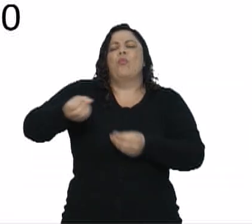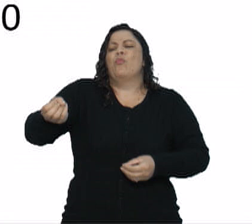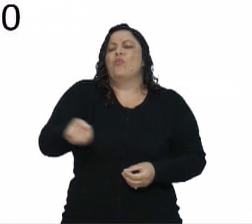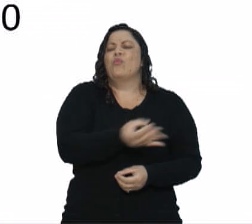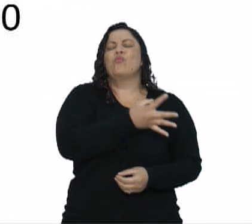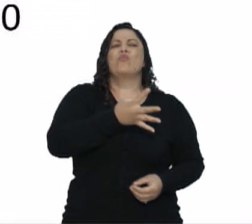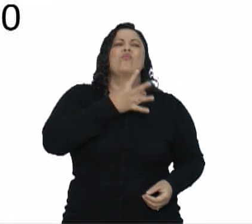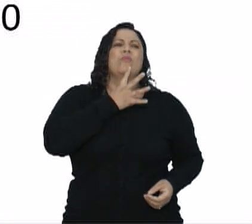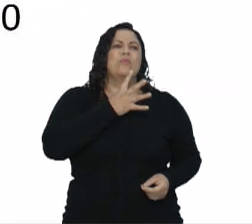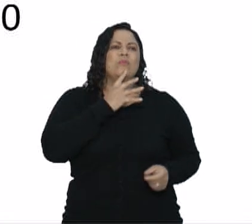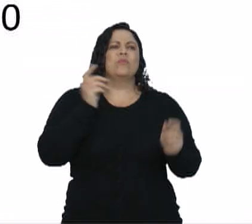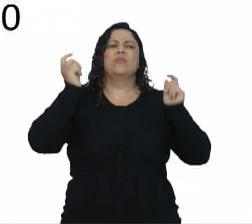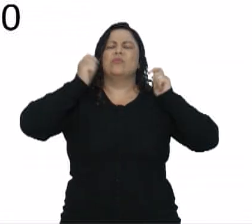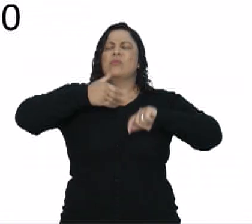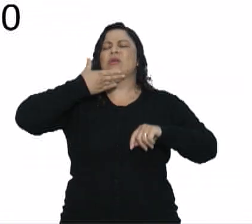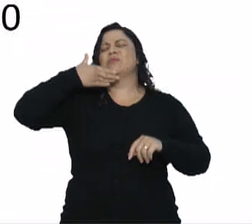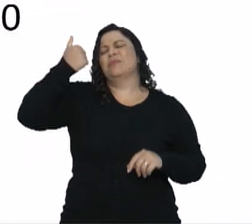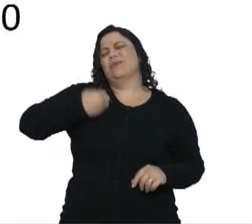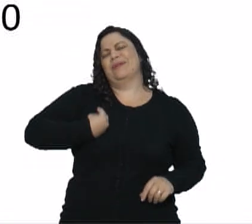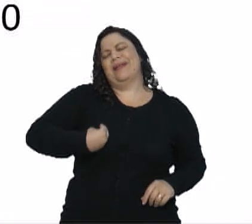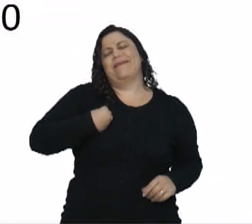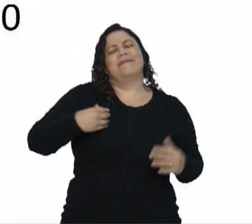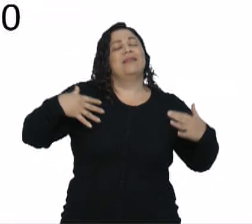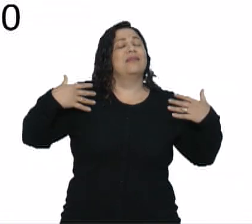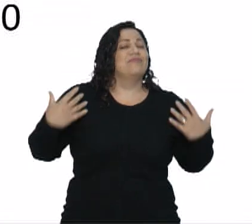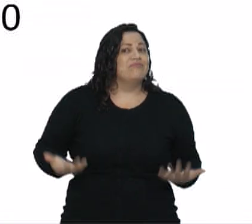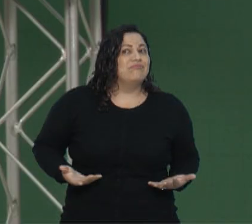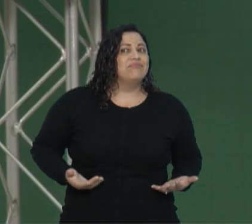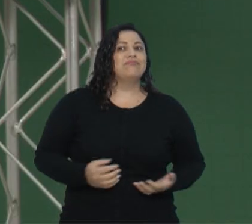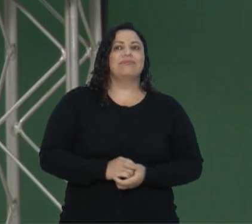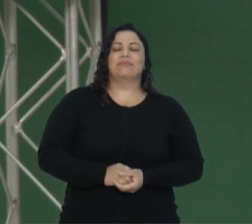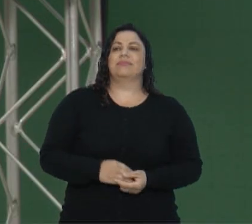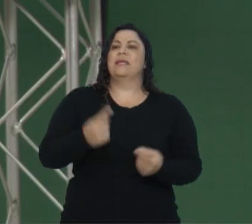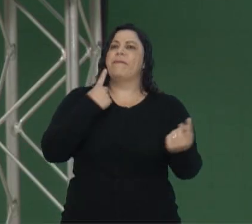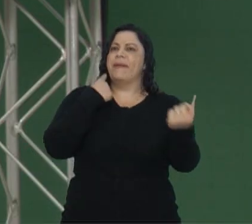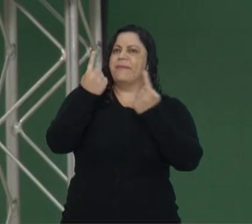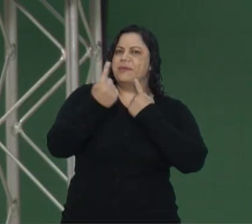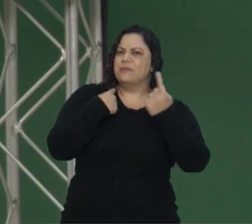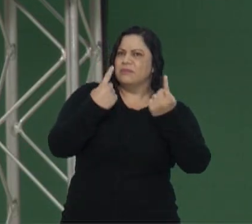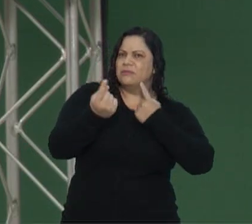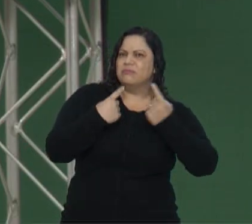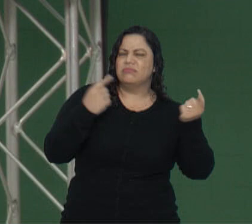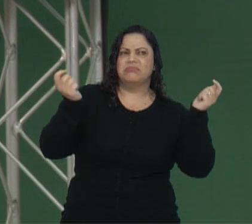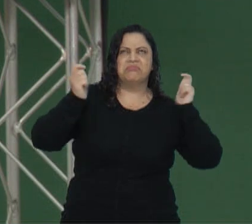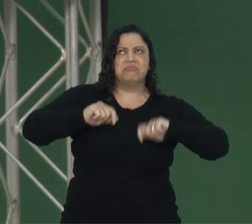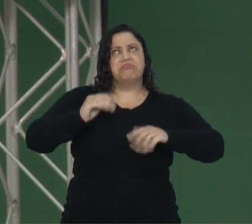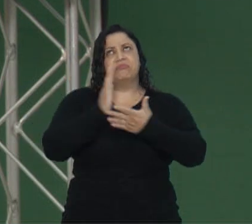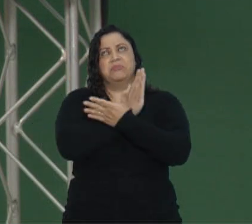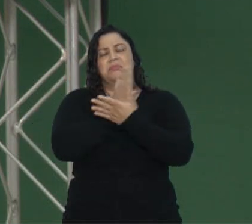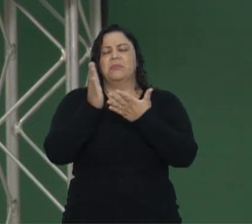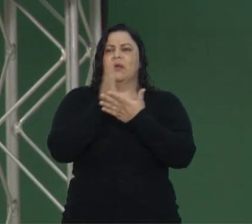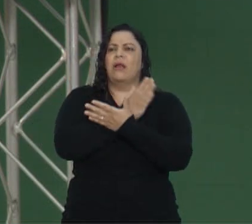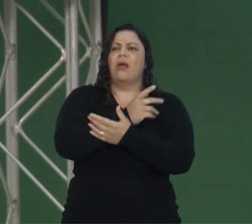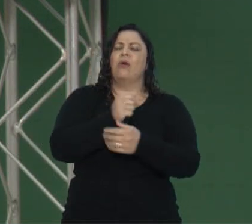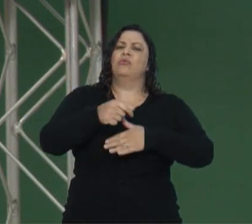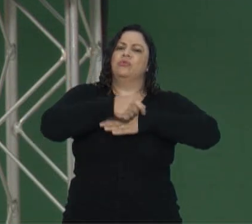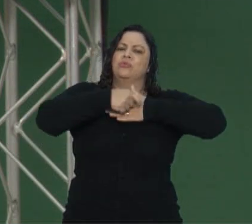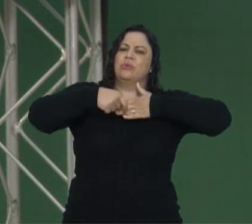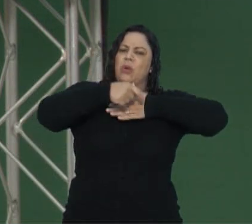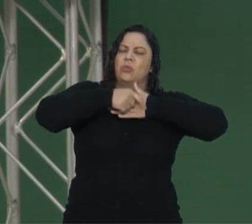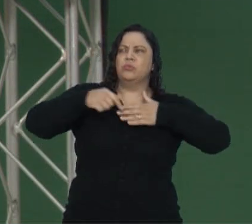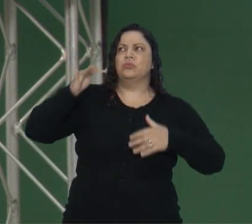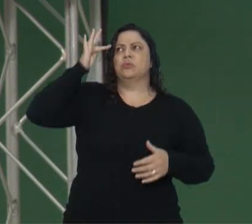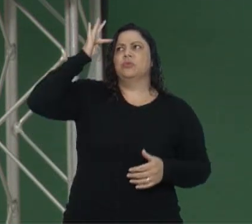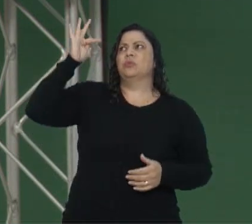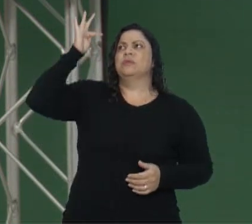a sua vida? Veja, há discussões sobre isso que dizem assim, há algumas autores e filósofos que dizem que a